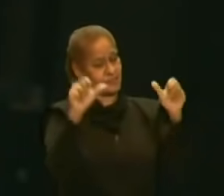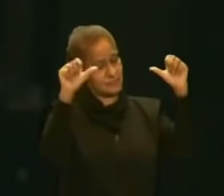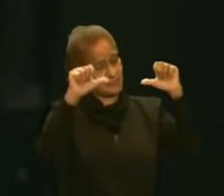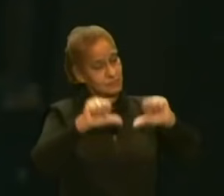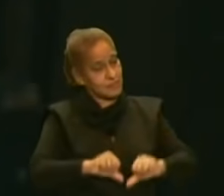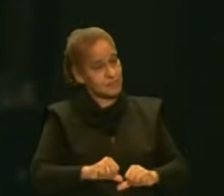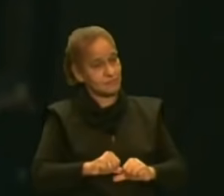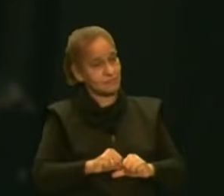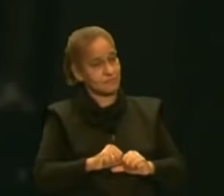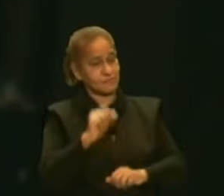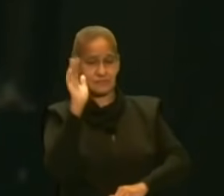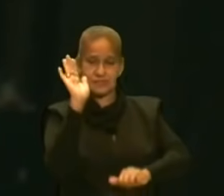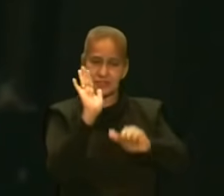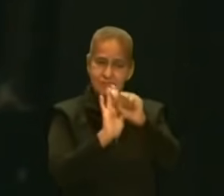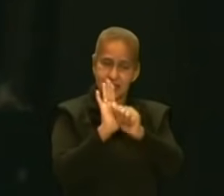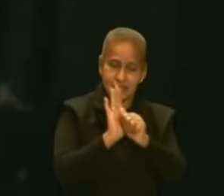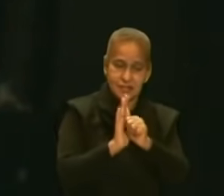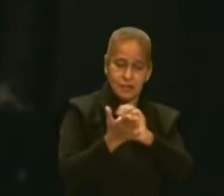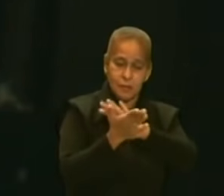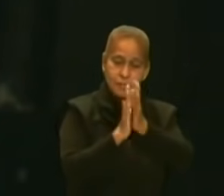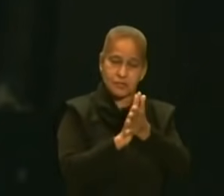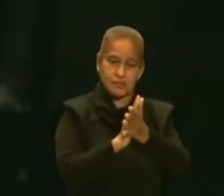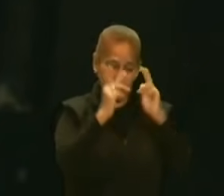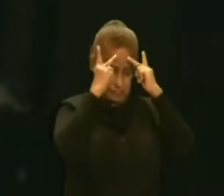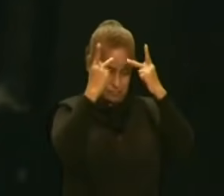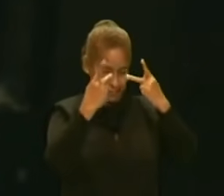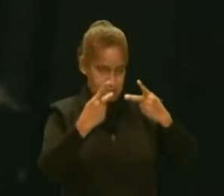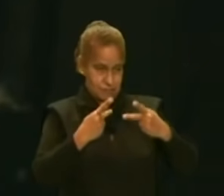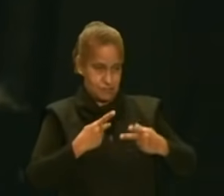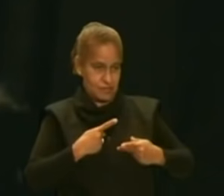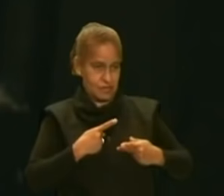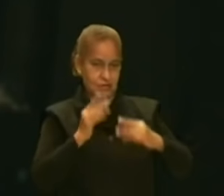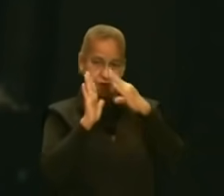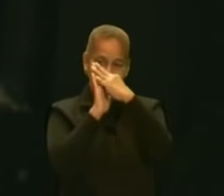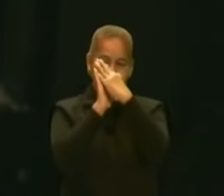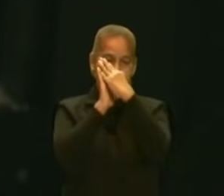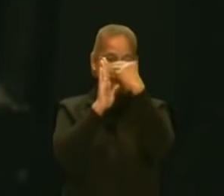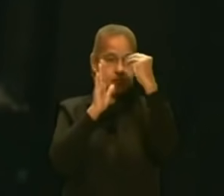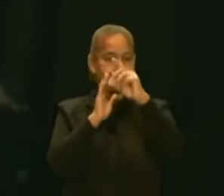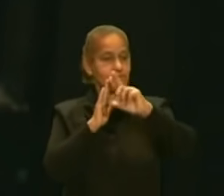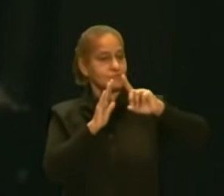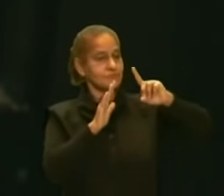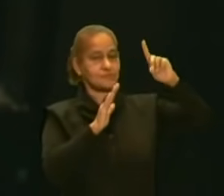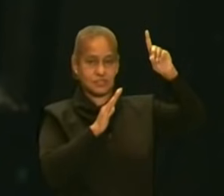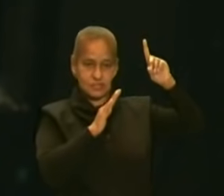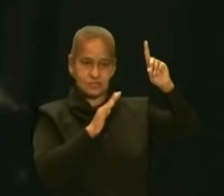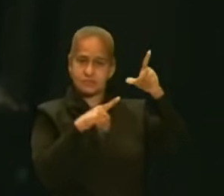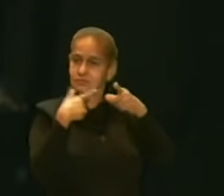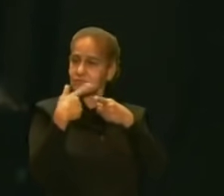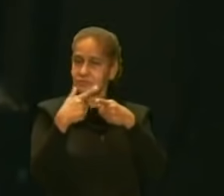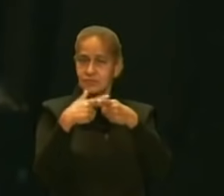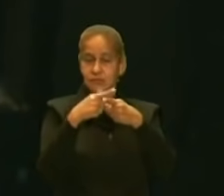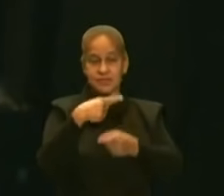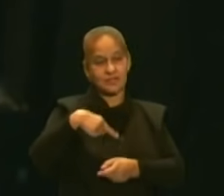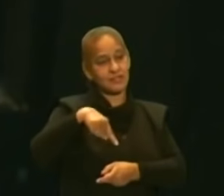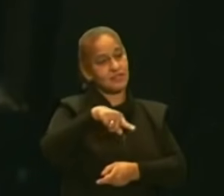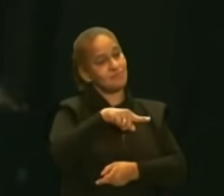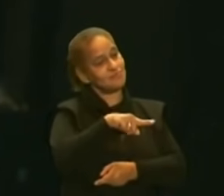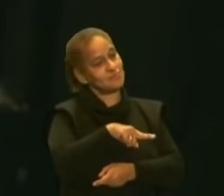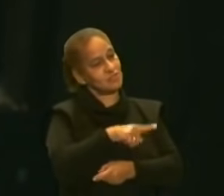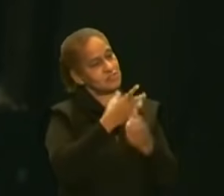destruir a identidade do ser humano como imagem de Deus. E por quê? Porque a gente vai abraçar